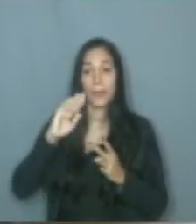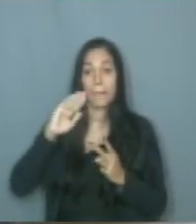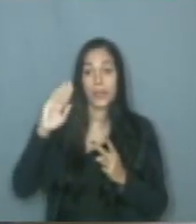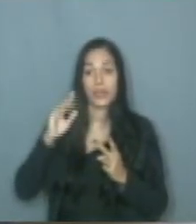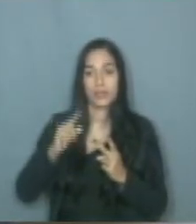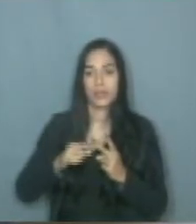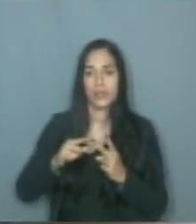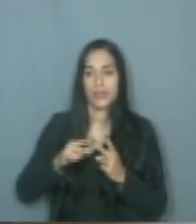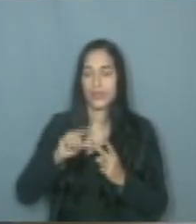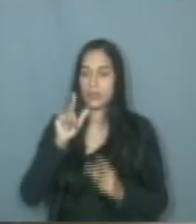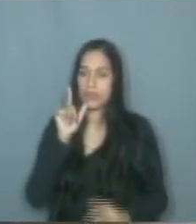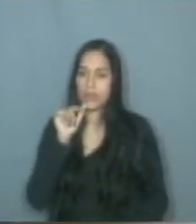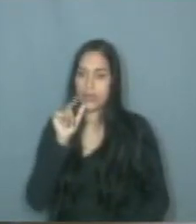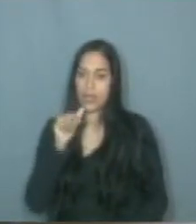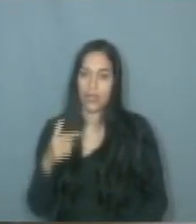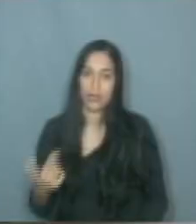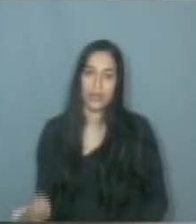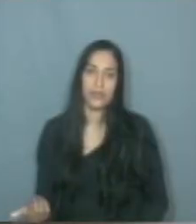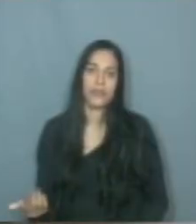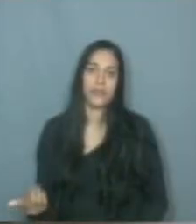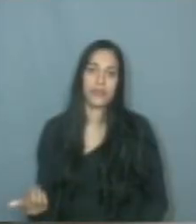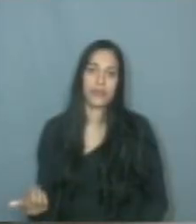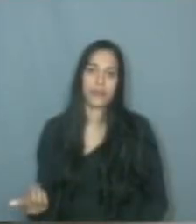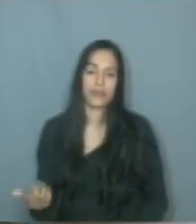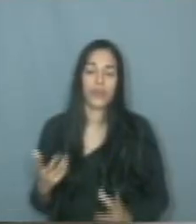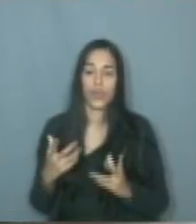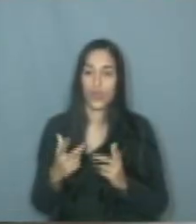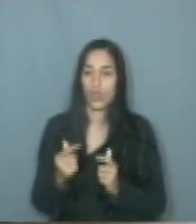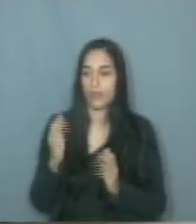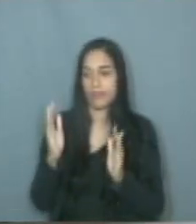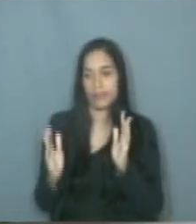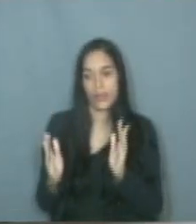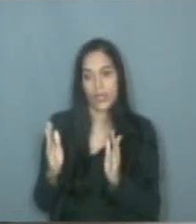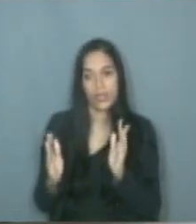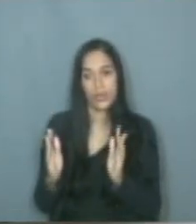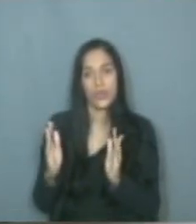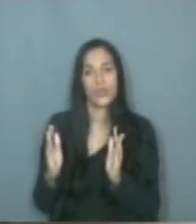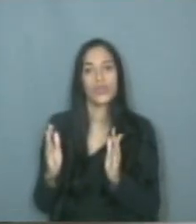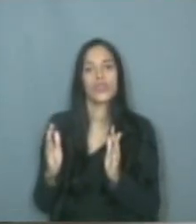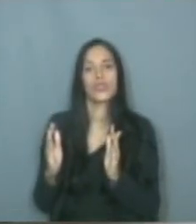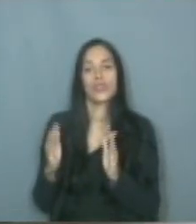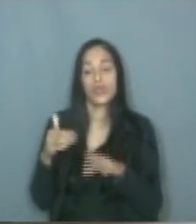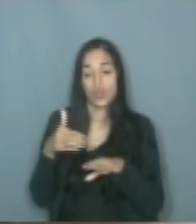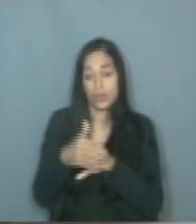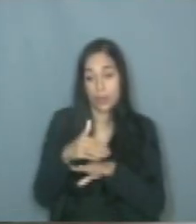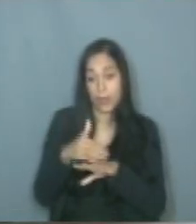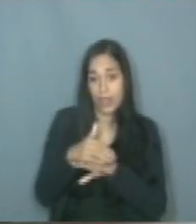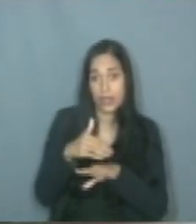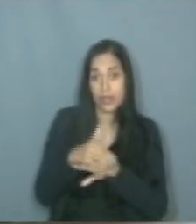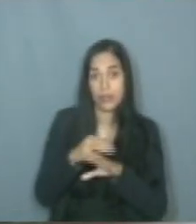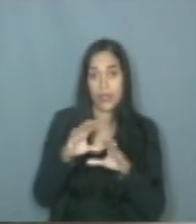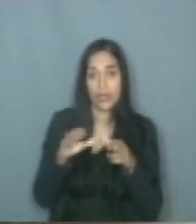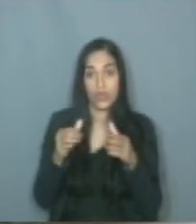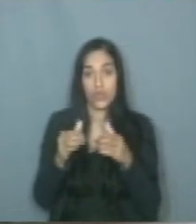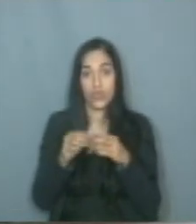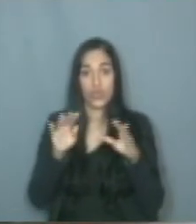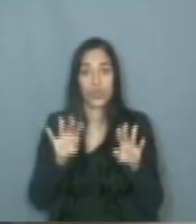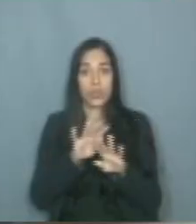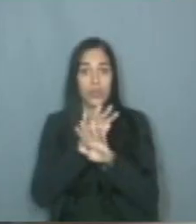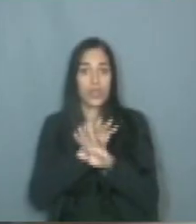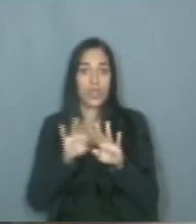principalmente água. Porque durante todo o trajeto, os participantes dos blocos líricos,